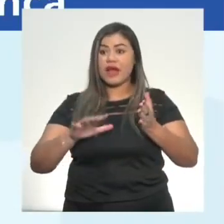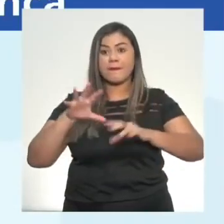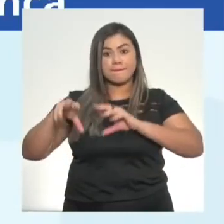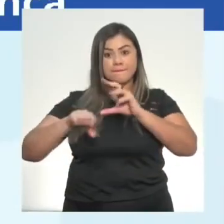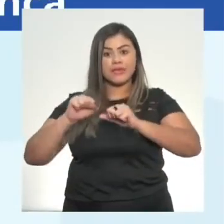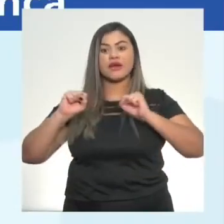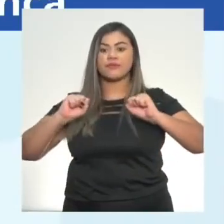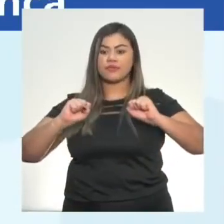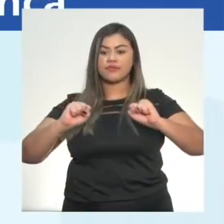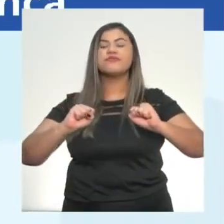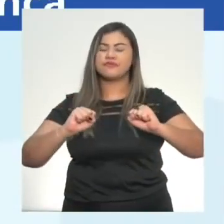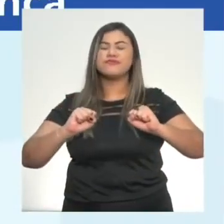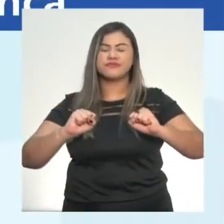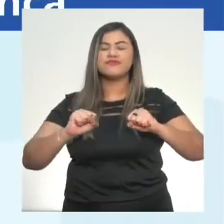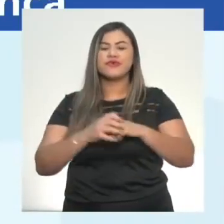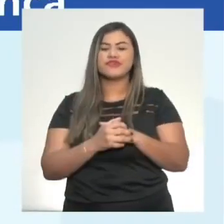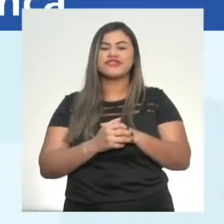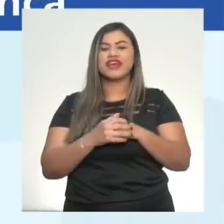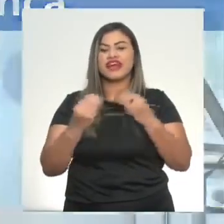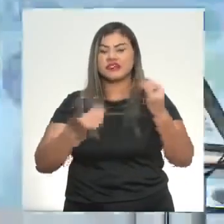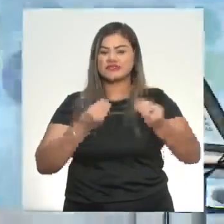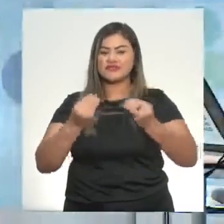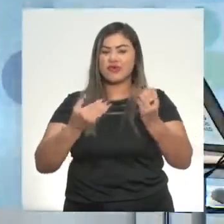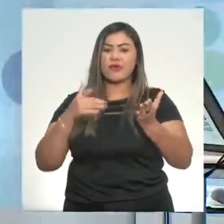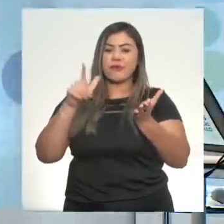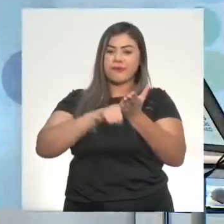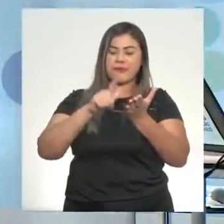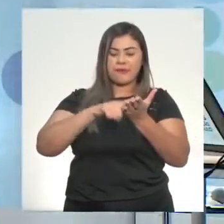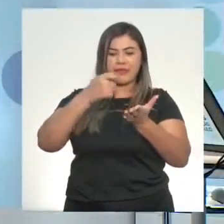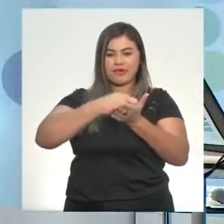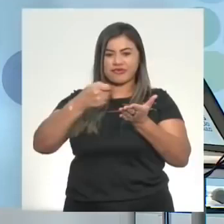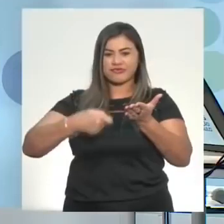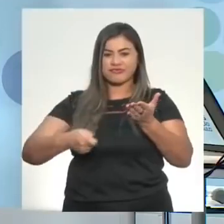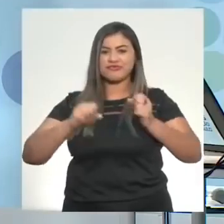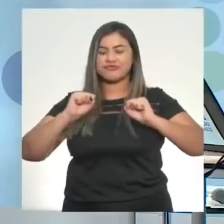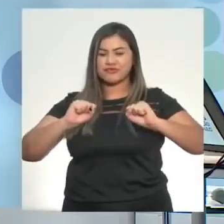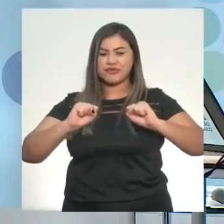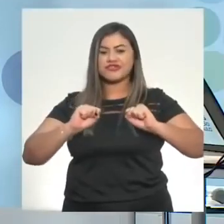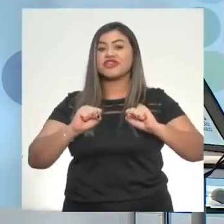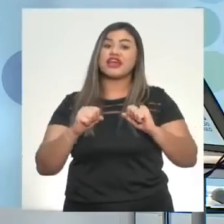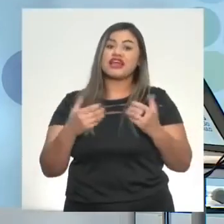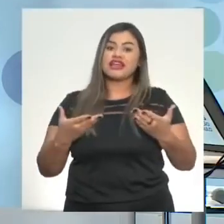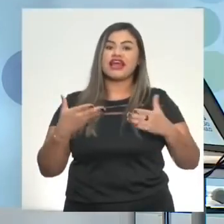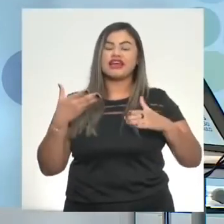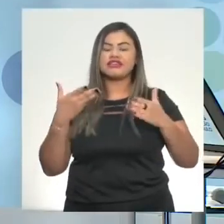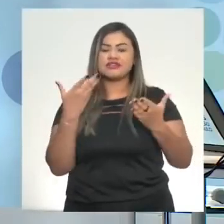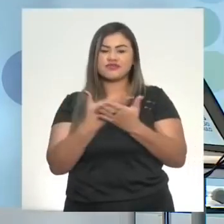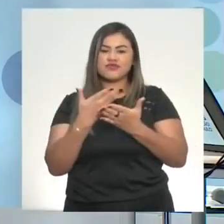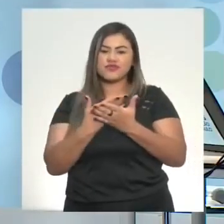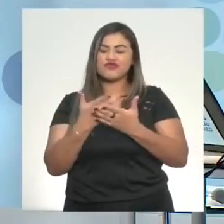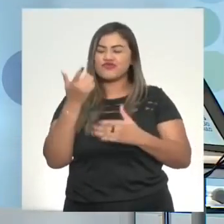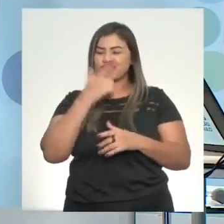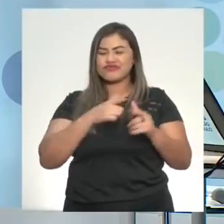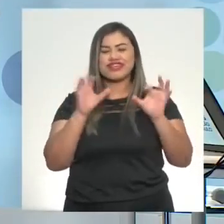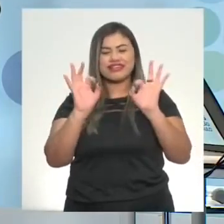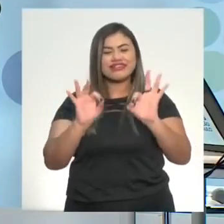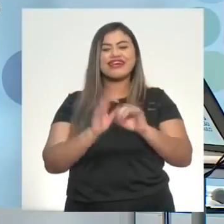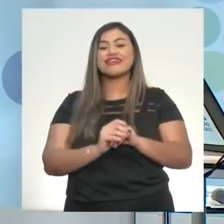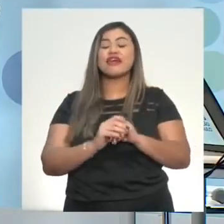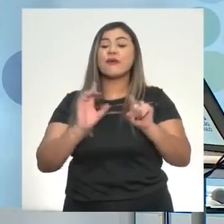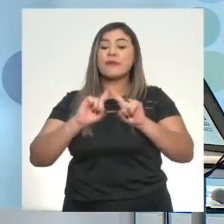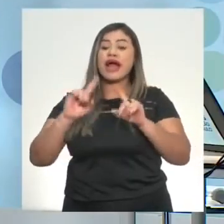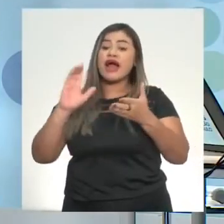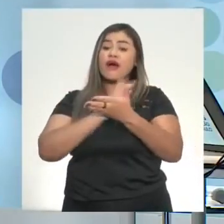tem problema. Separe folhas para você fazer anotações, que você participa da aula do mesmo jeito. Talvez alguma